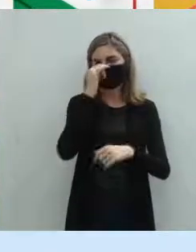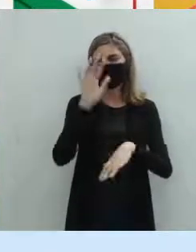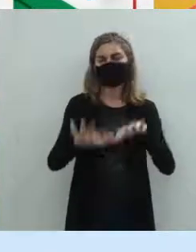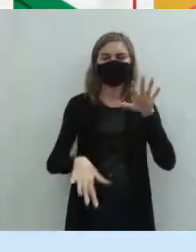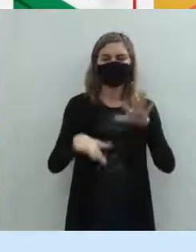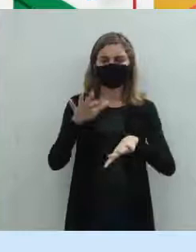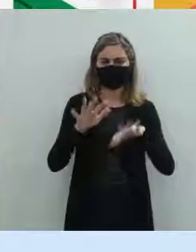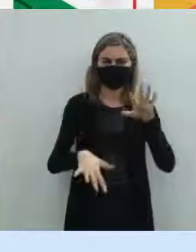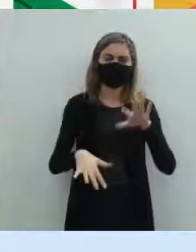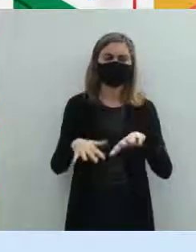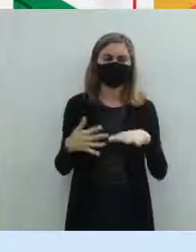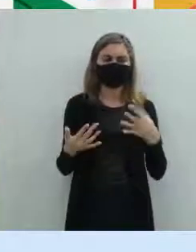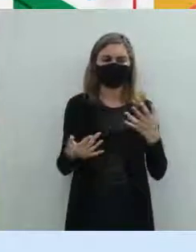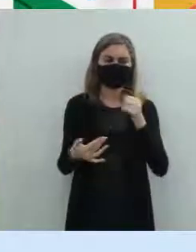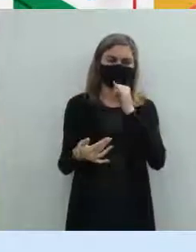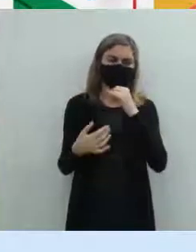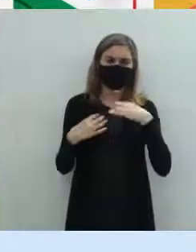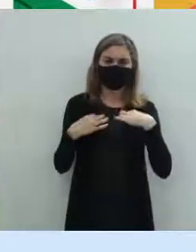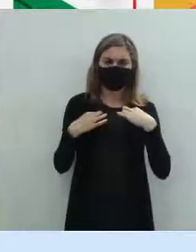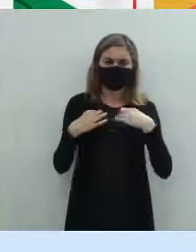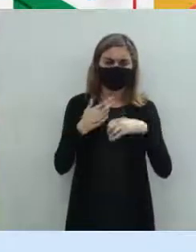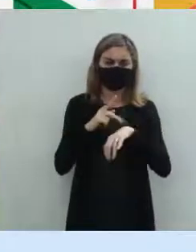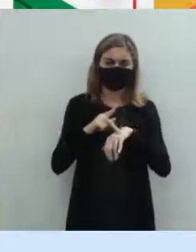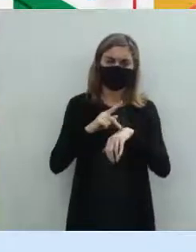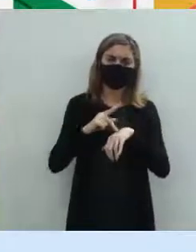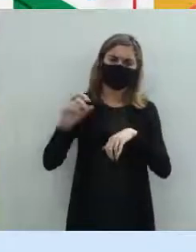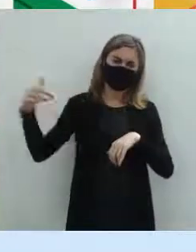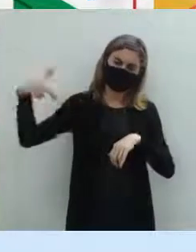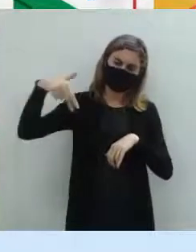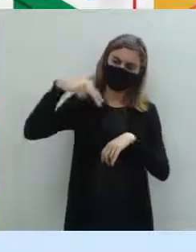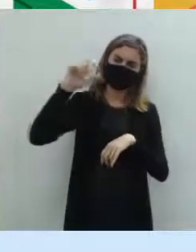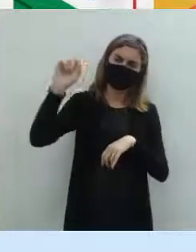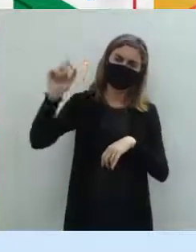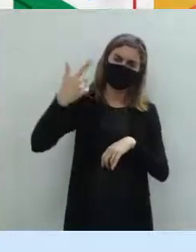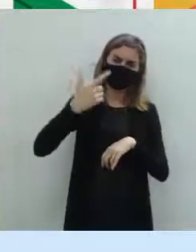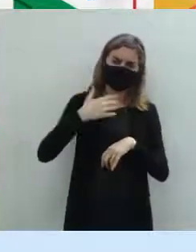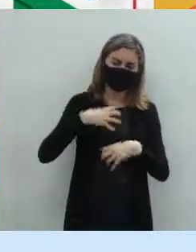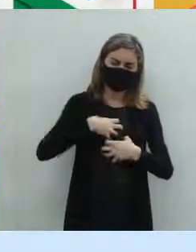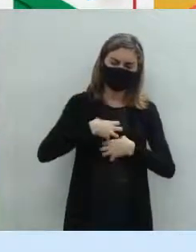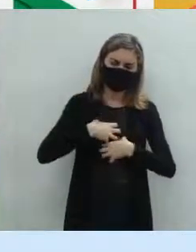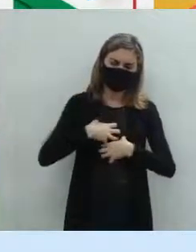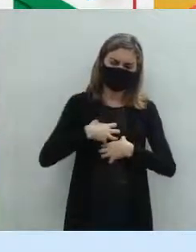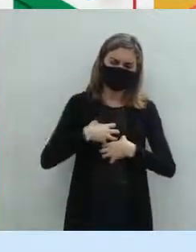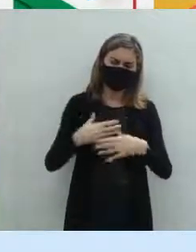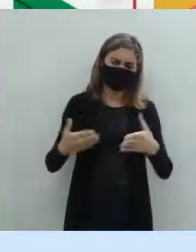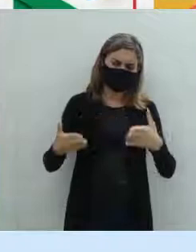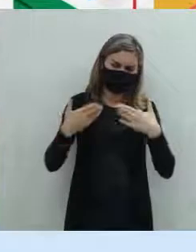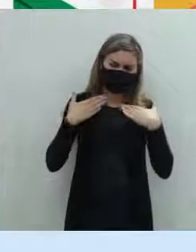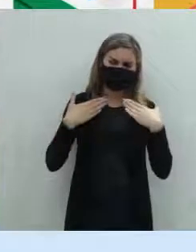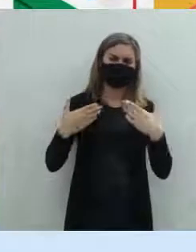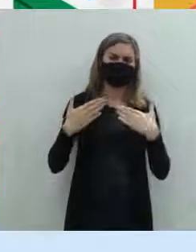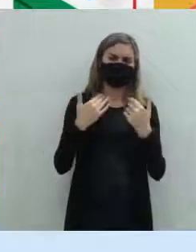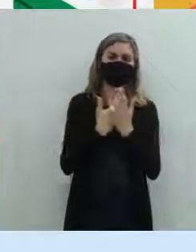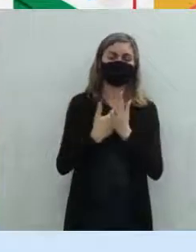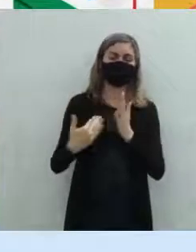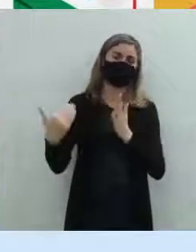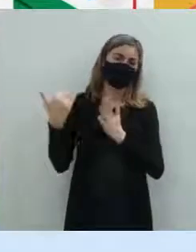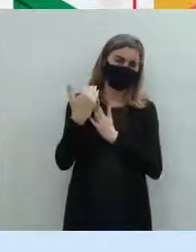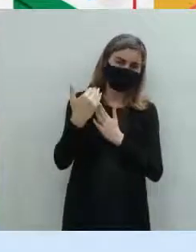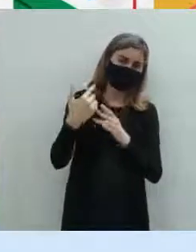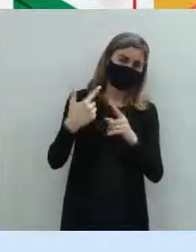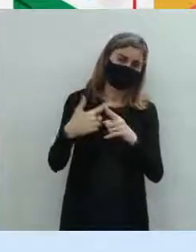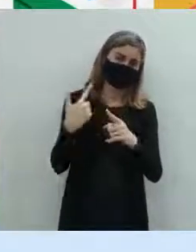gente está com uma roupa preta andando no sol, a gente sente um pouco mais de calor, né? Por quê?